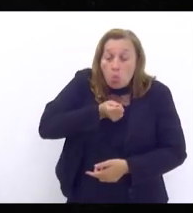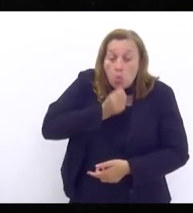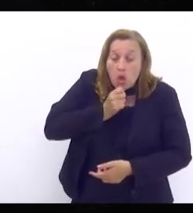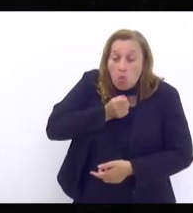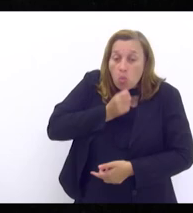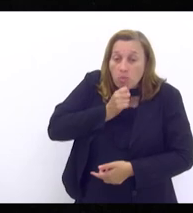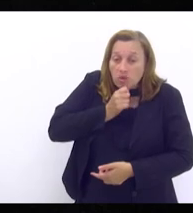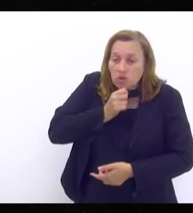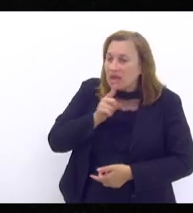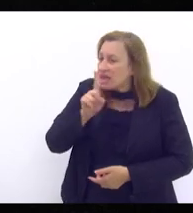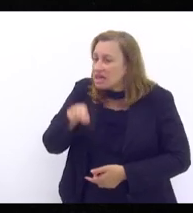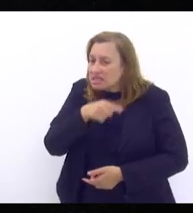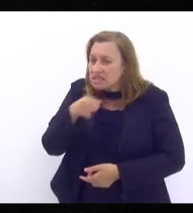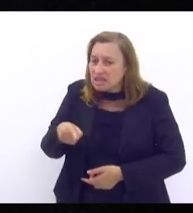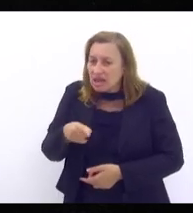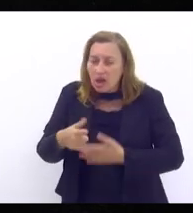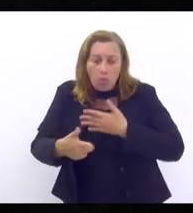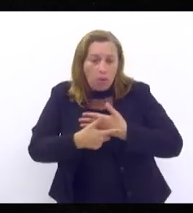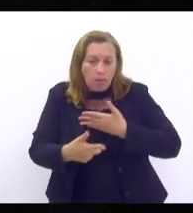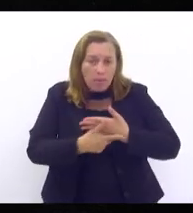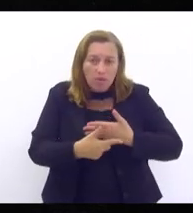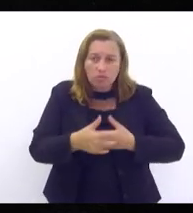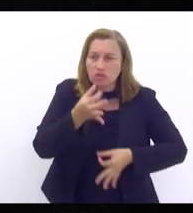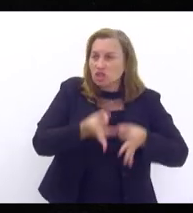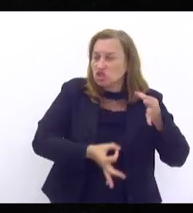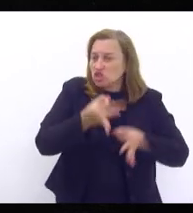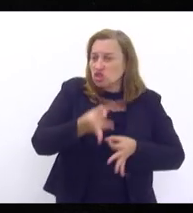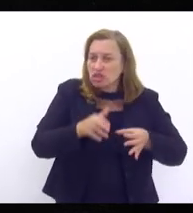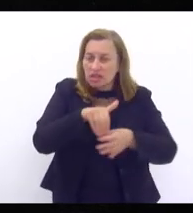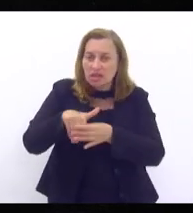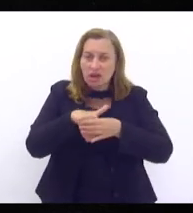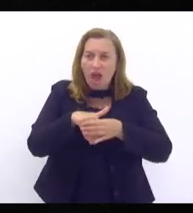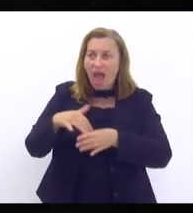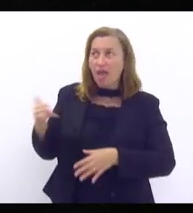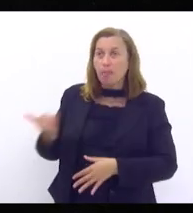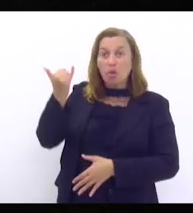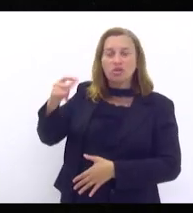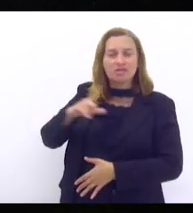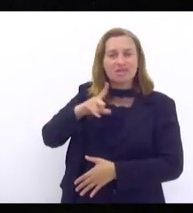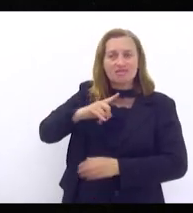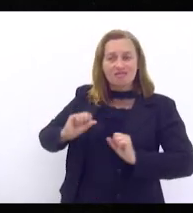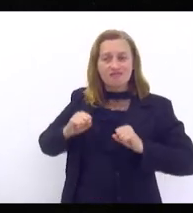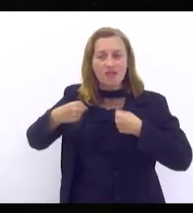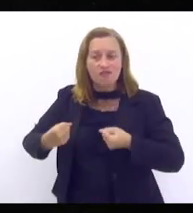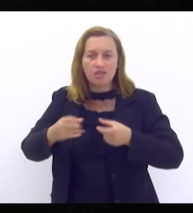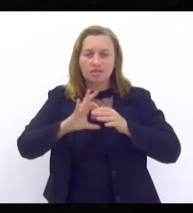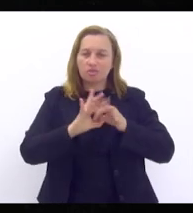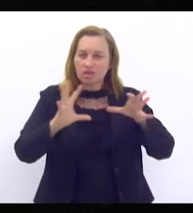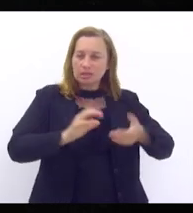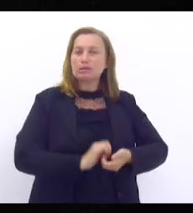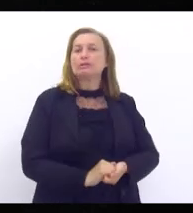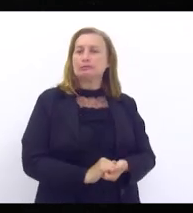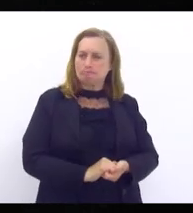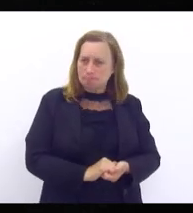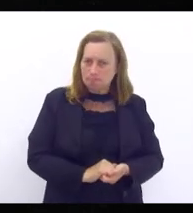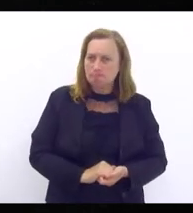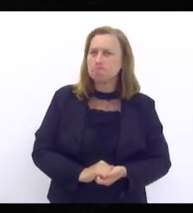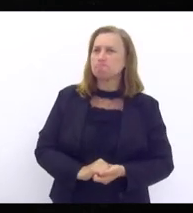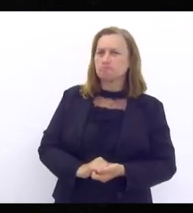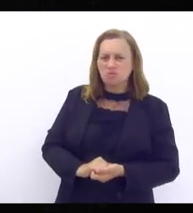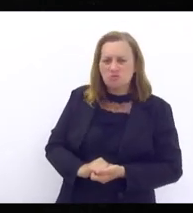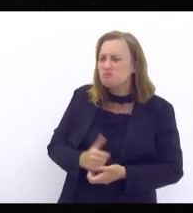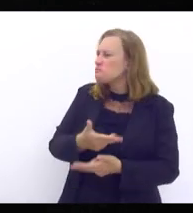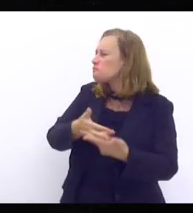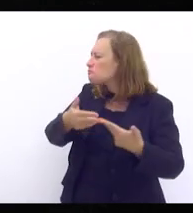papel da justiça eleitoral e a importância que a justiça eleitoral teve na defesa da democracia, enquanto